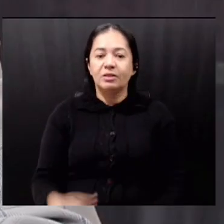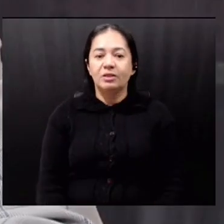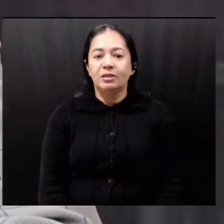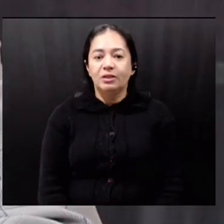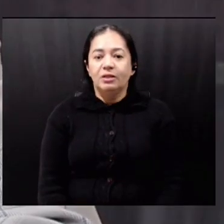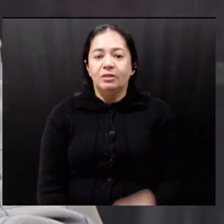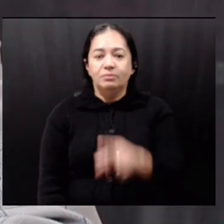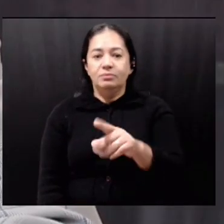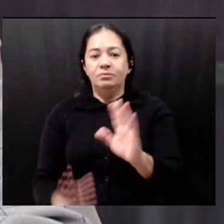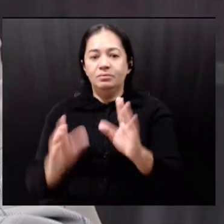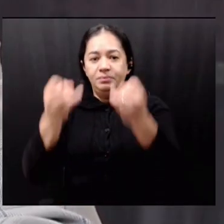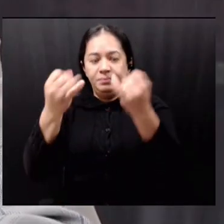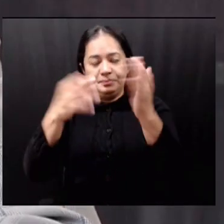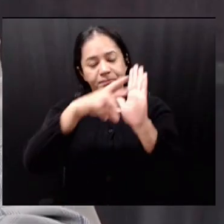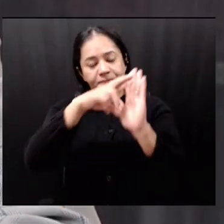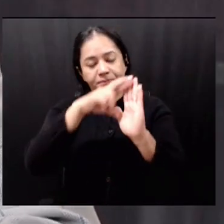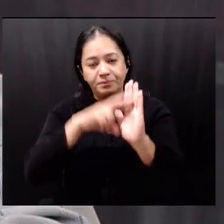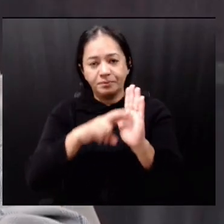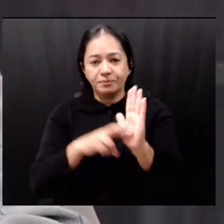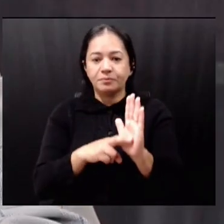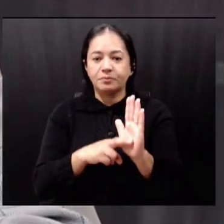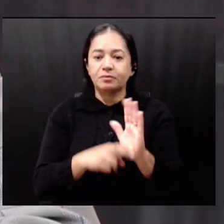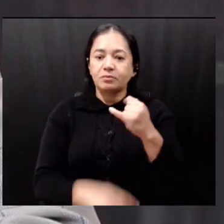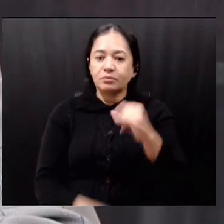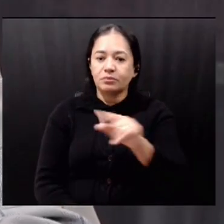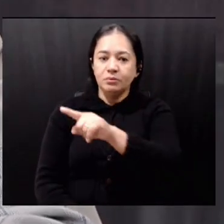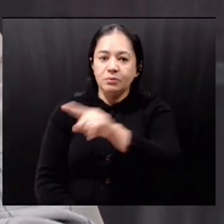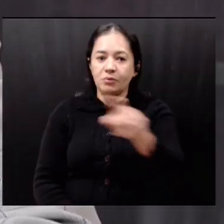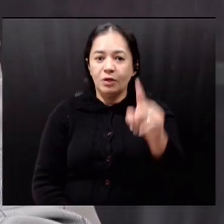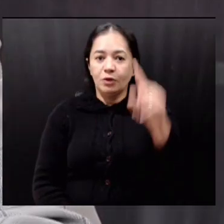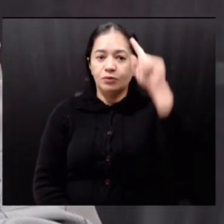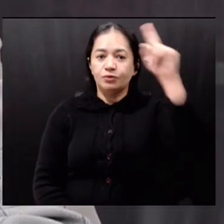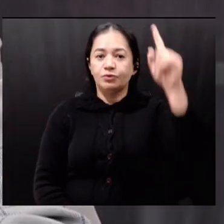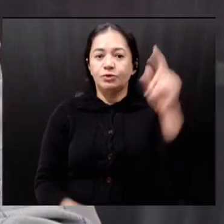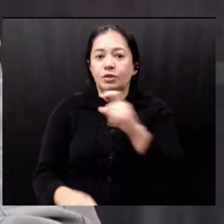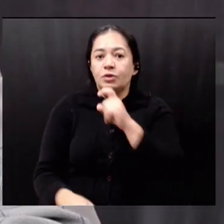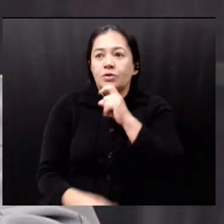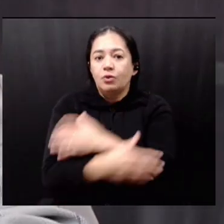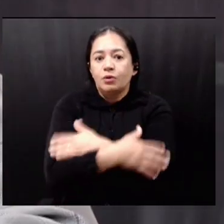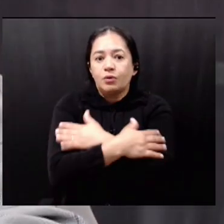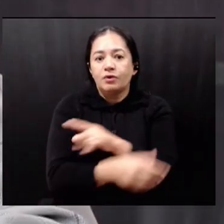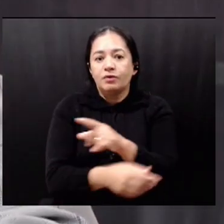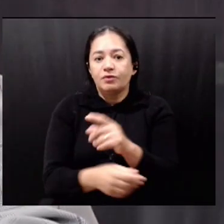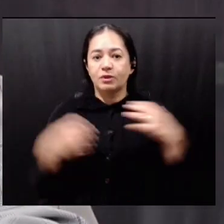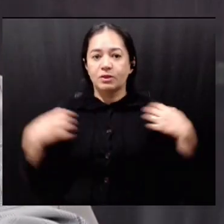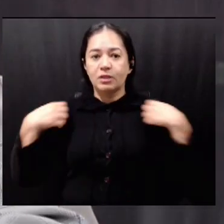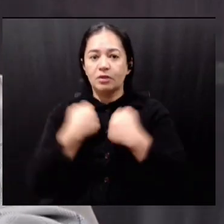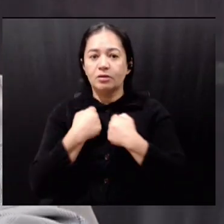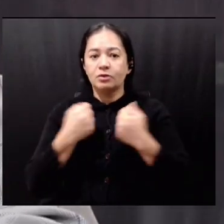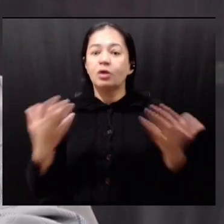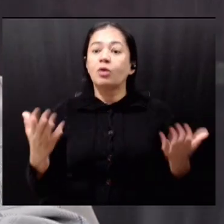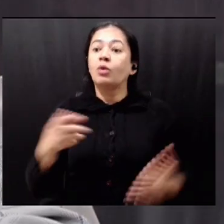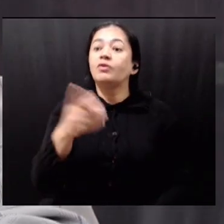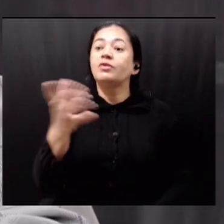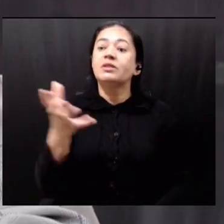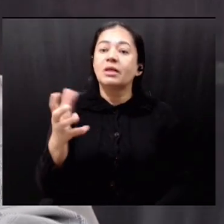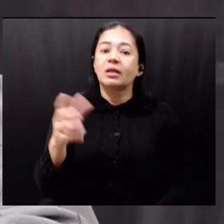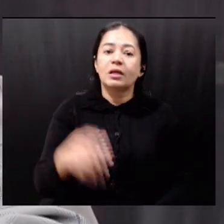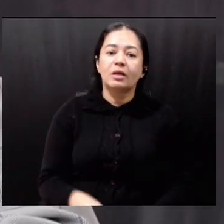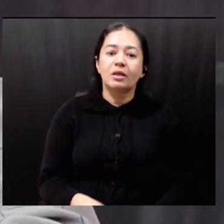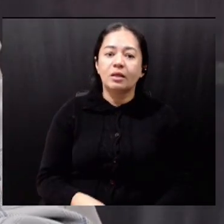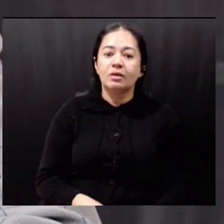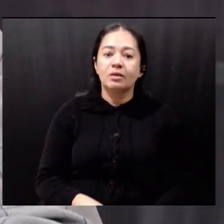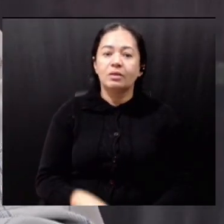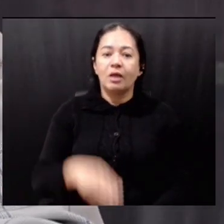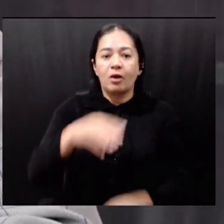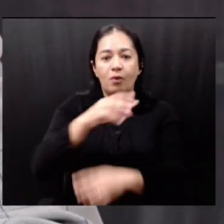regras, né? Então, se você, assim, tá um dia de muito frio, você vai colocar o casaco. Qual casaco você quer colocar? Macro decisão. A criança, micro